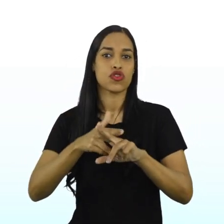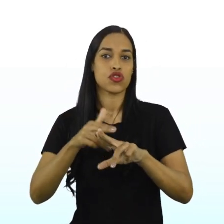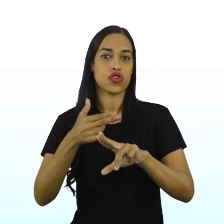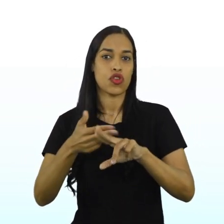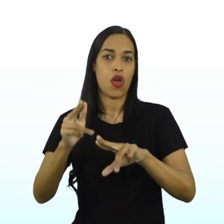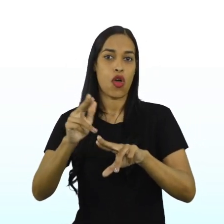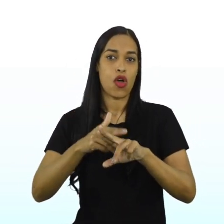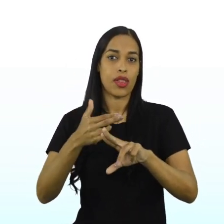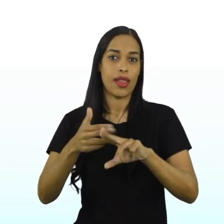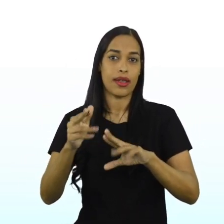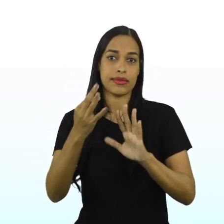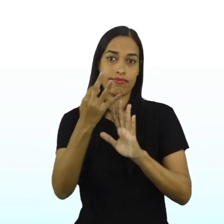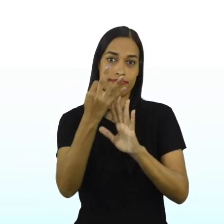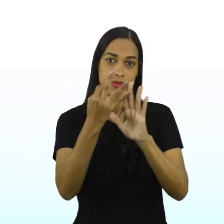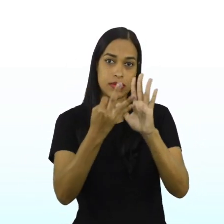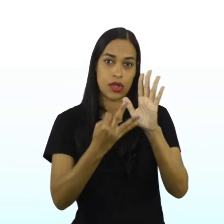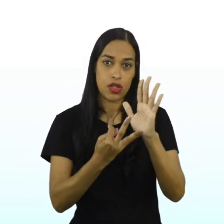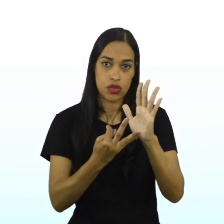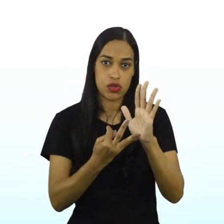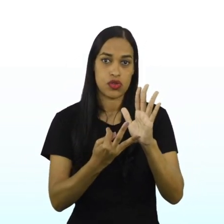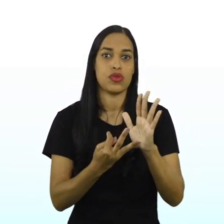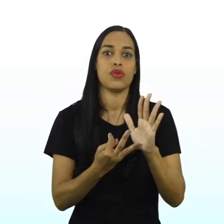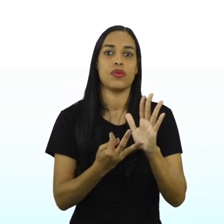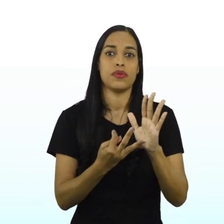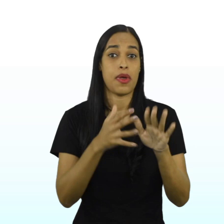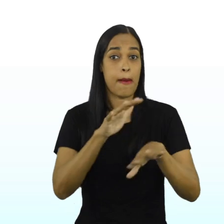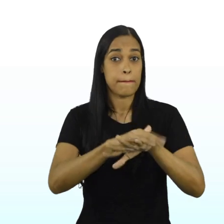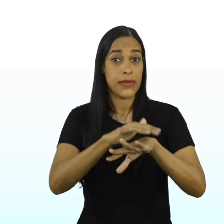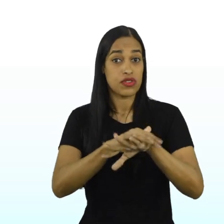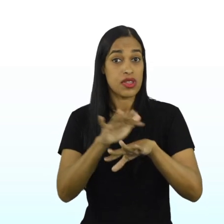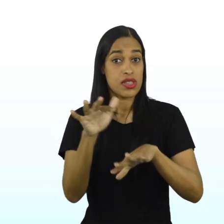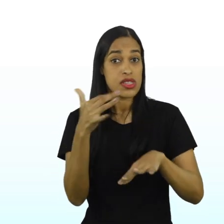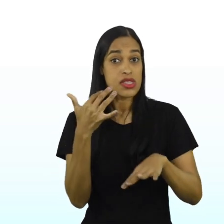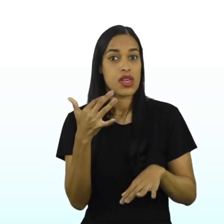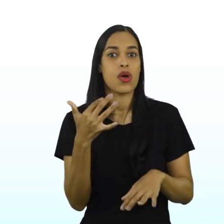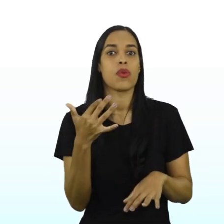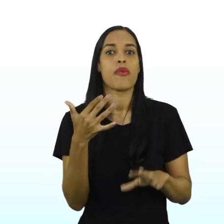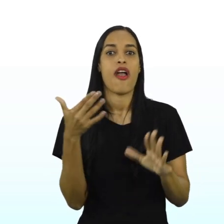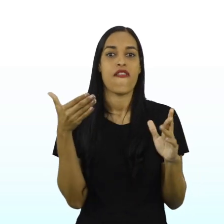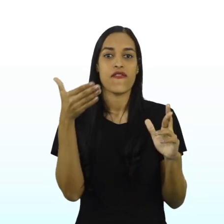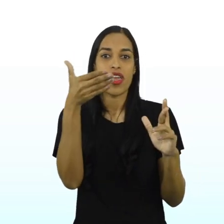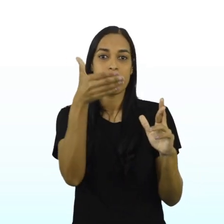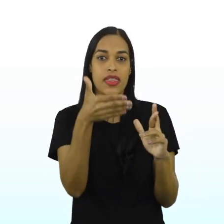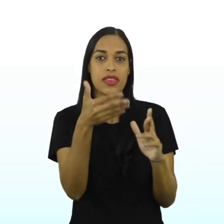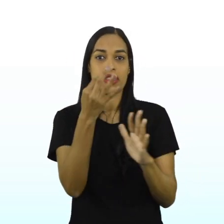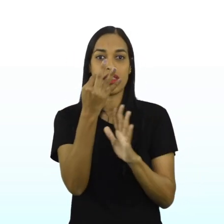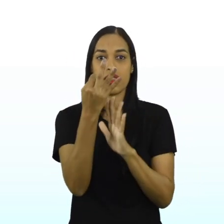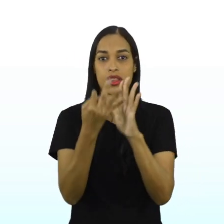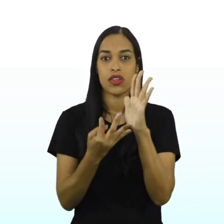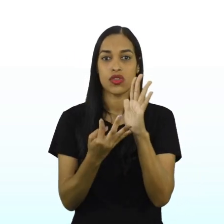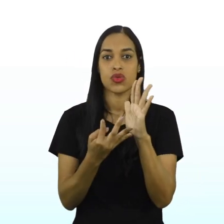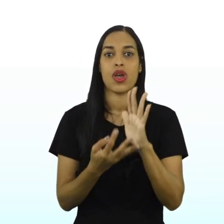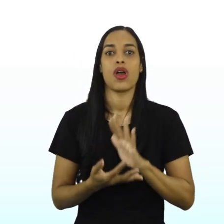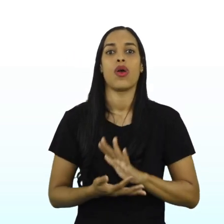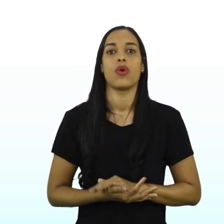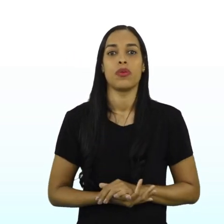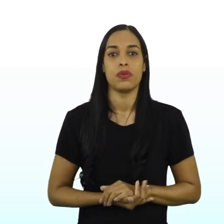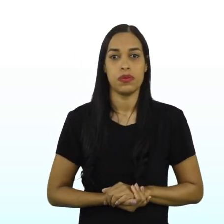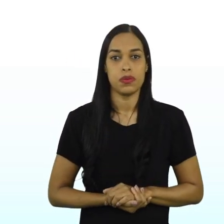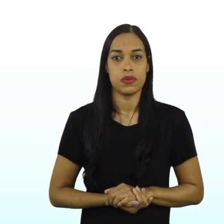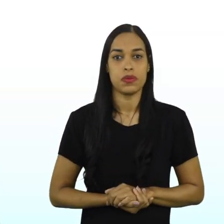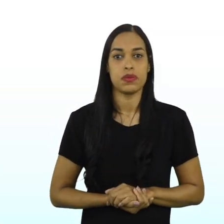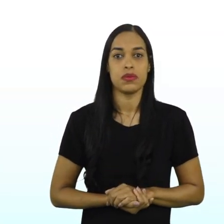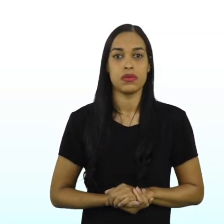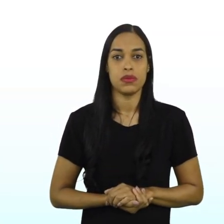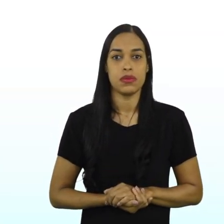no centro do texto. Tá? Agora presta atenção, eu chamo de referente textual. Agora vem comigo, fera.